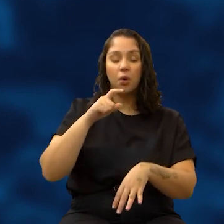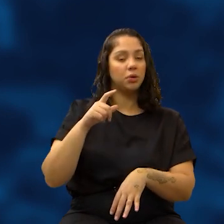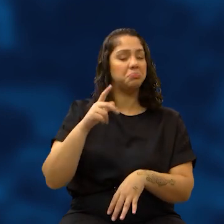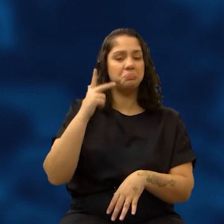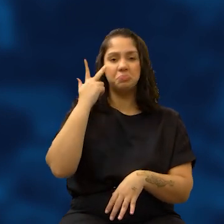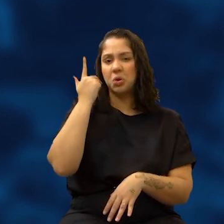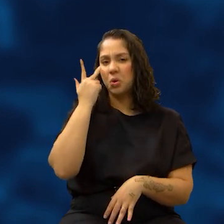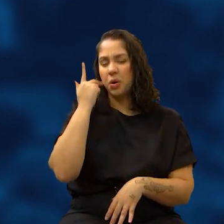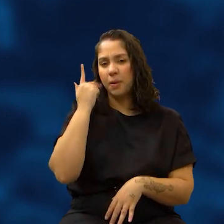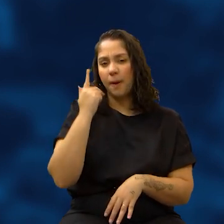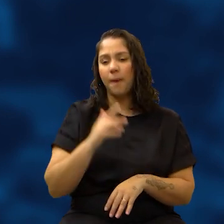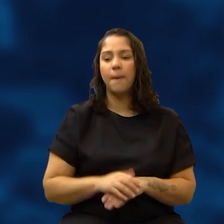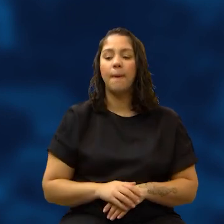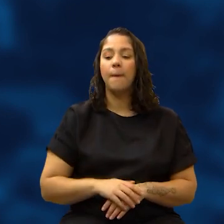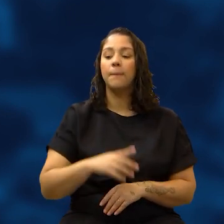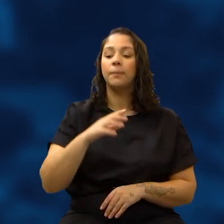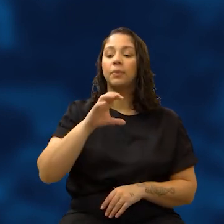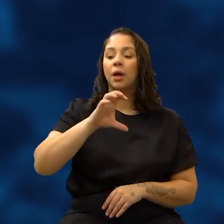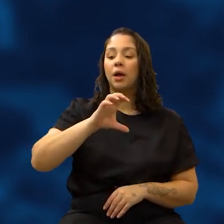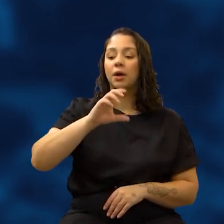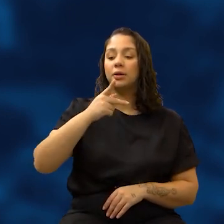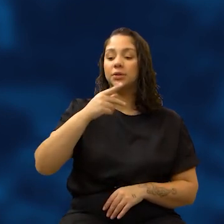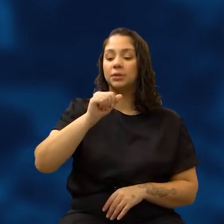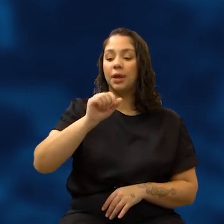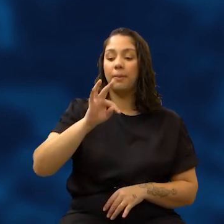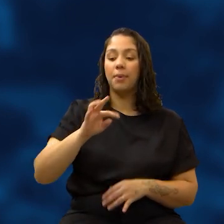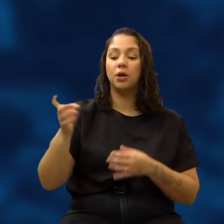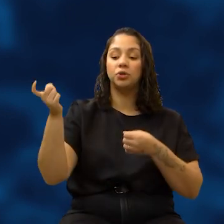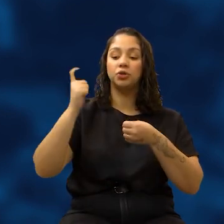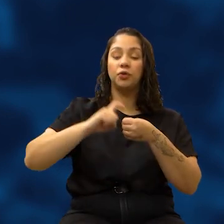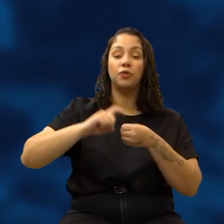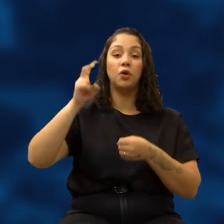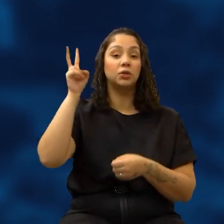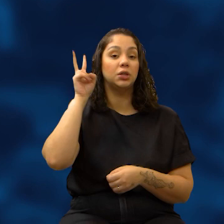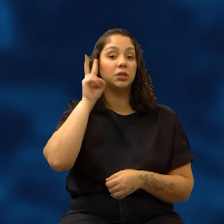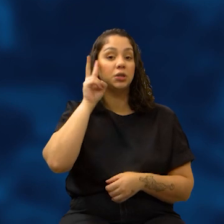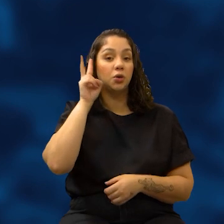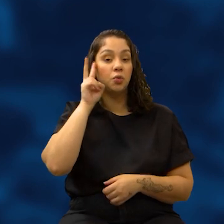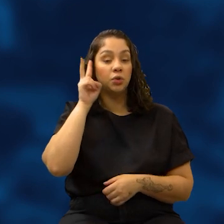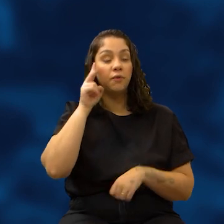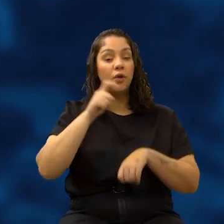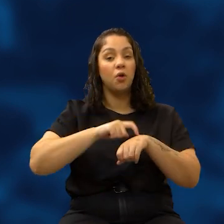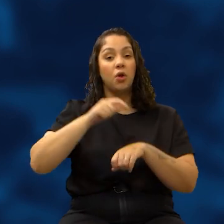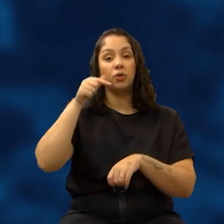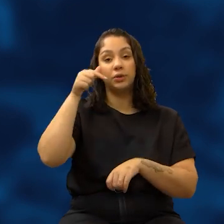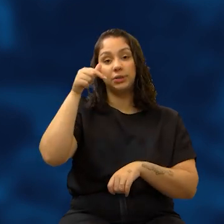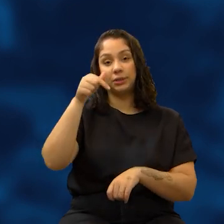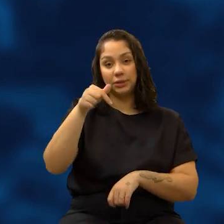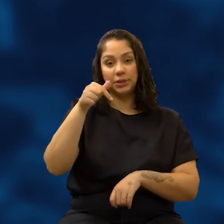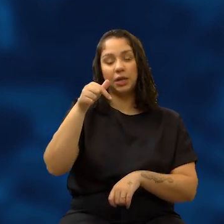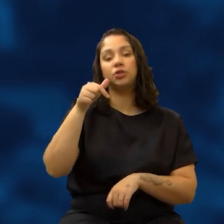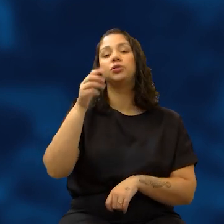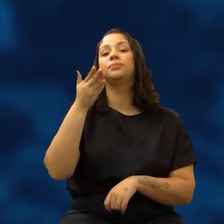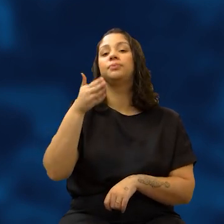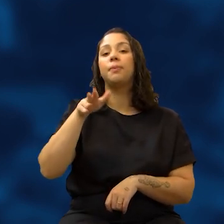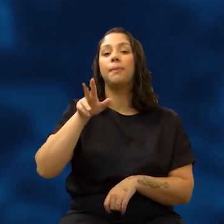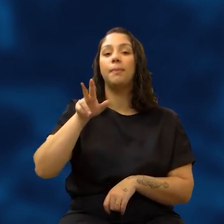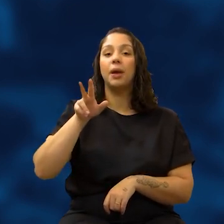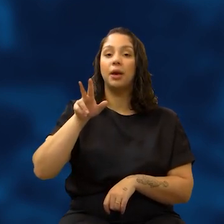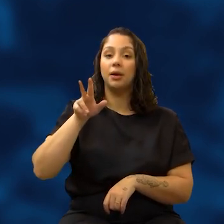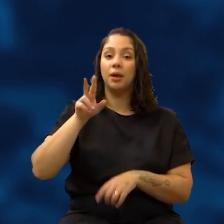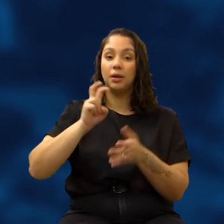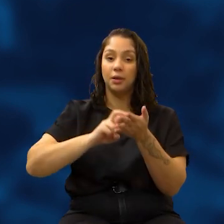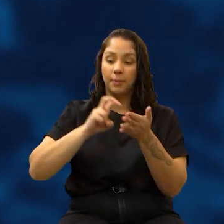horas. O CEPAT, Centro Público de Apoio ao Trabalhador, retoma as atividades na segunda-feira às 7h30 da manhã.